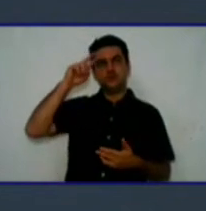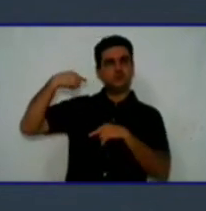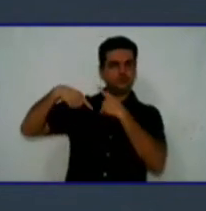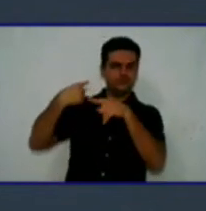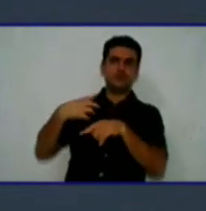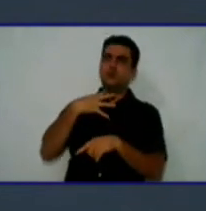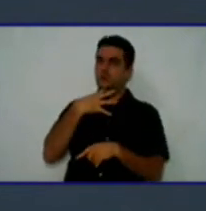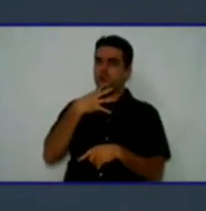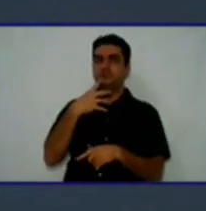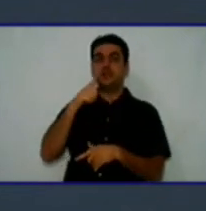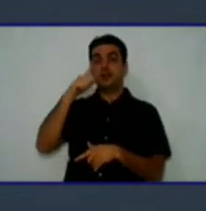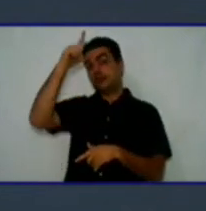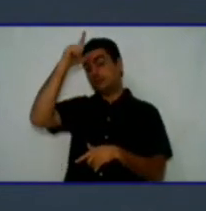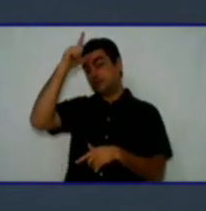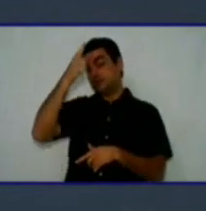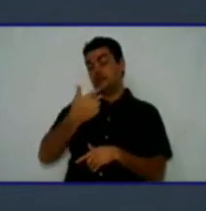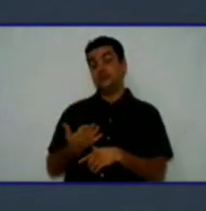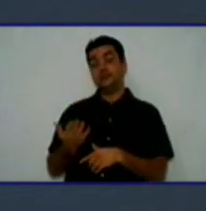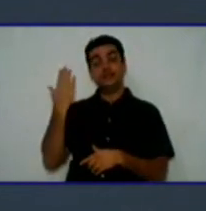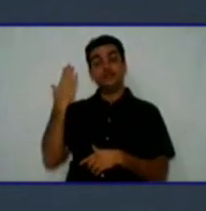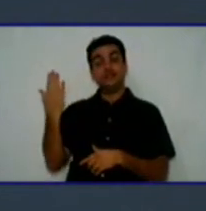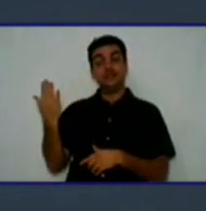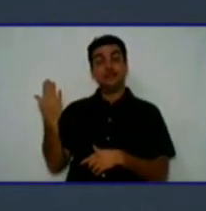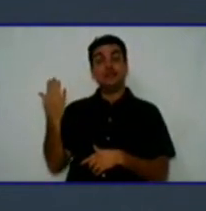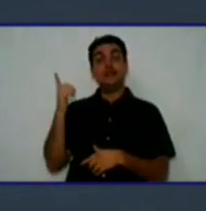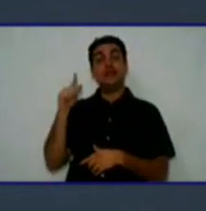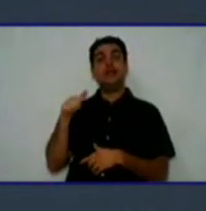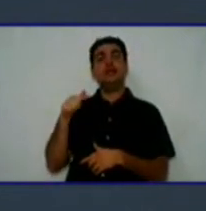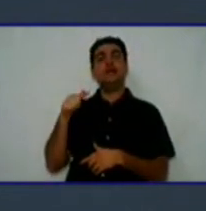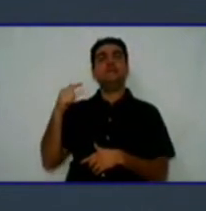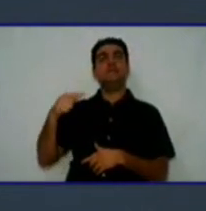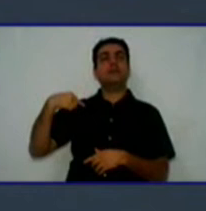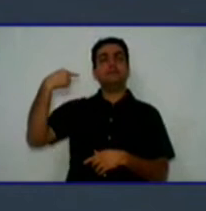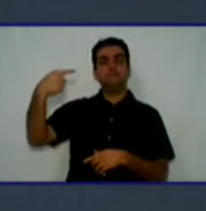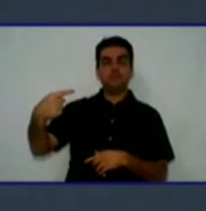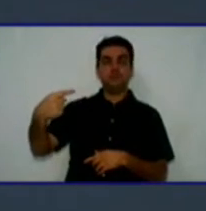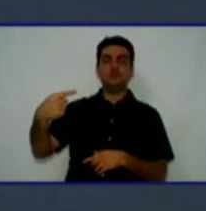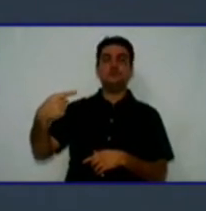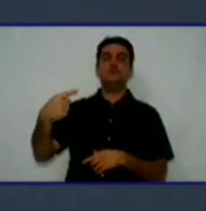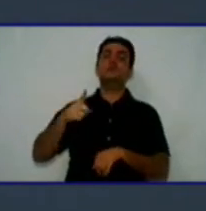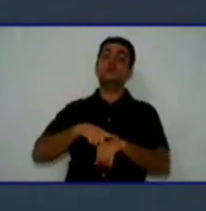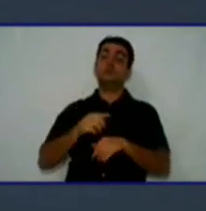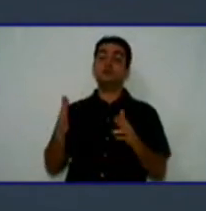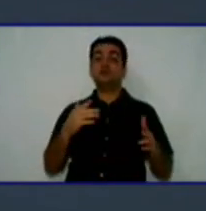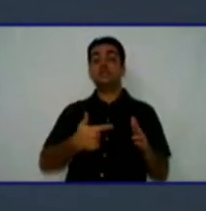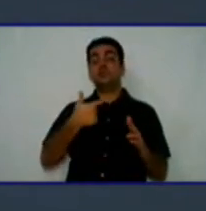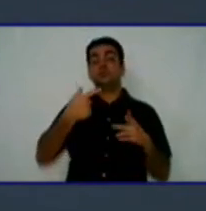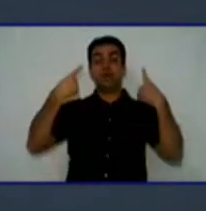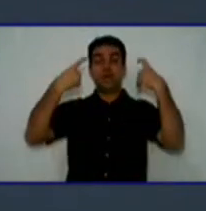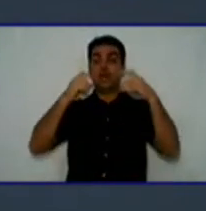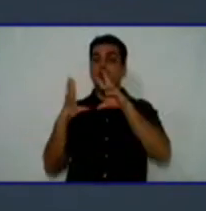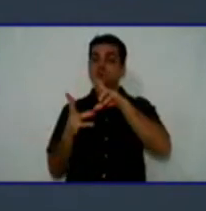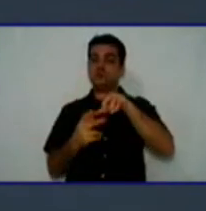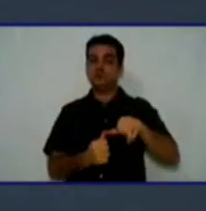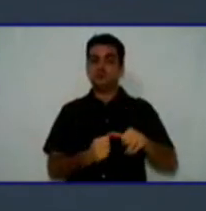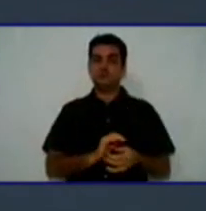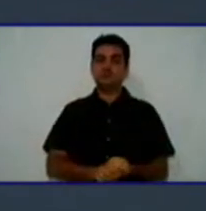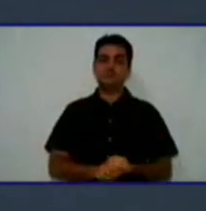mundial assentou após e já durante a Segunda Guerra